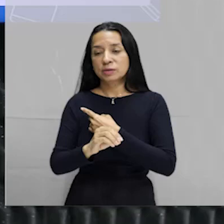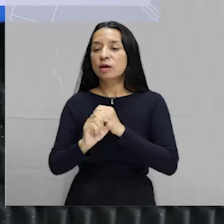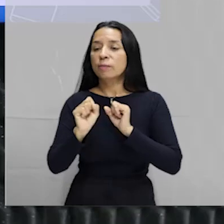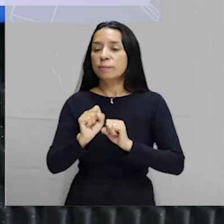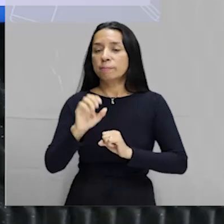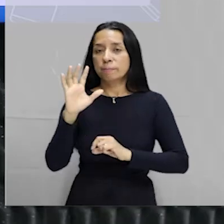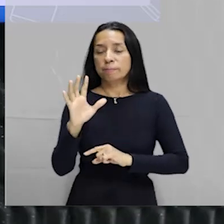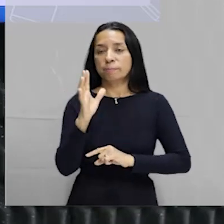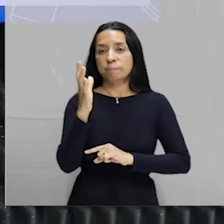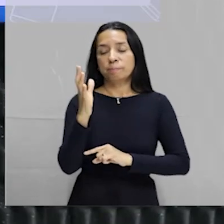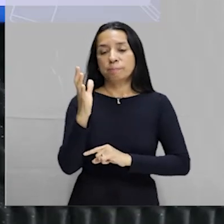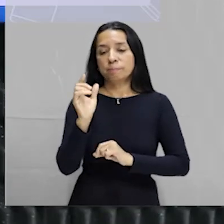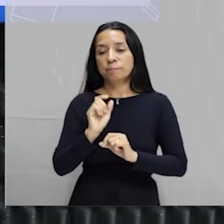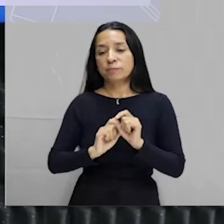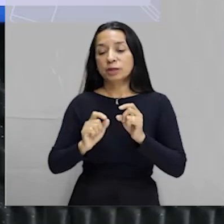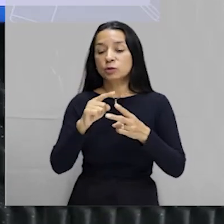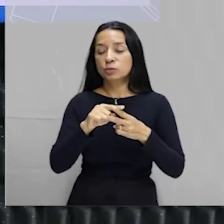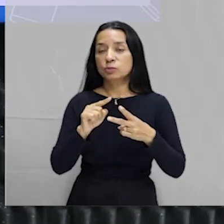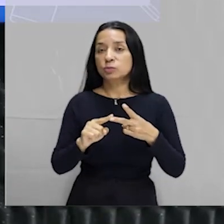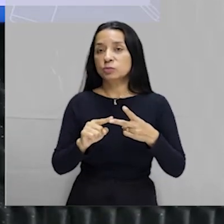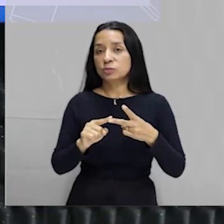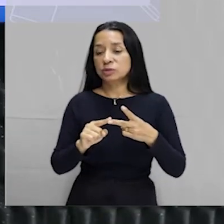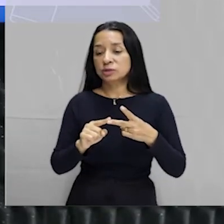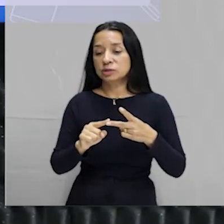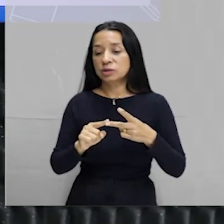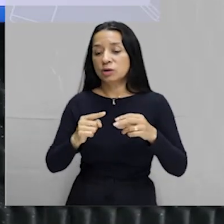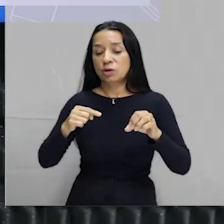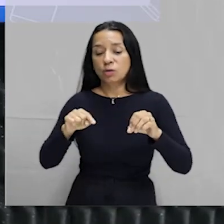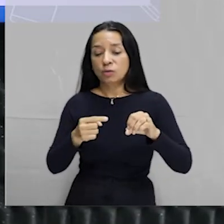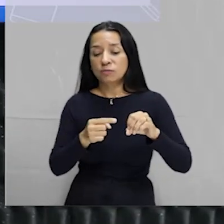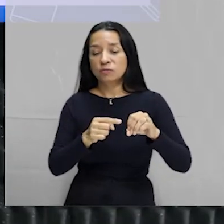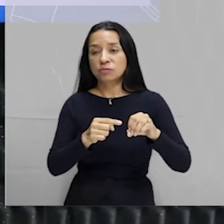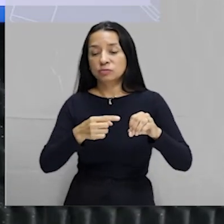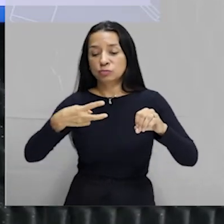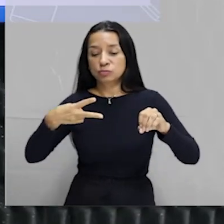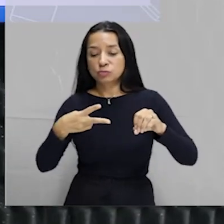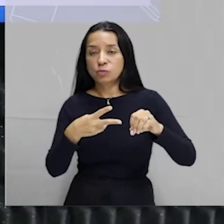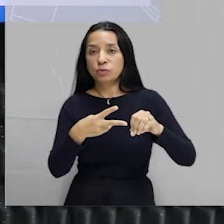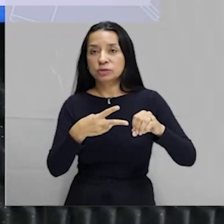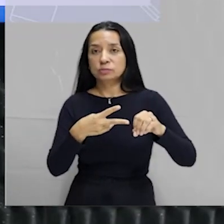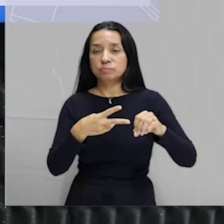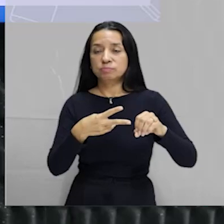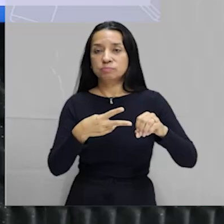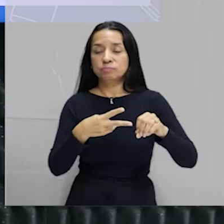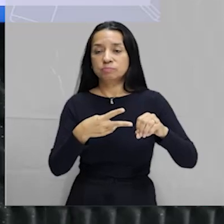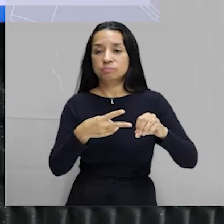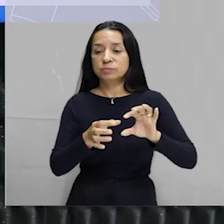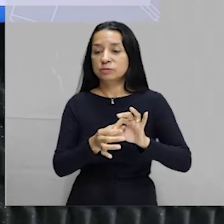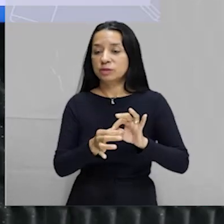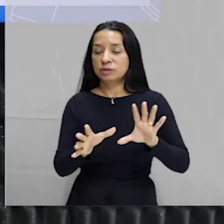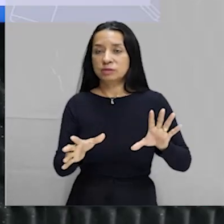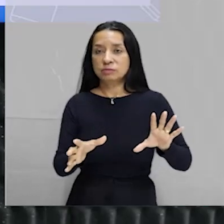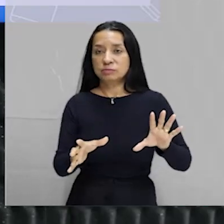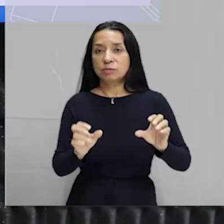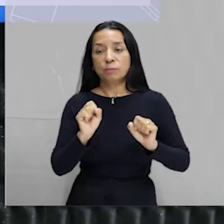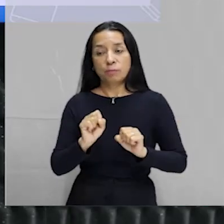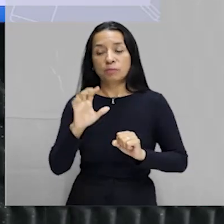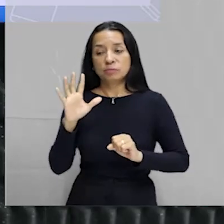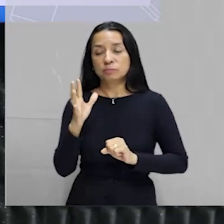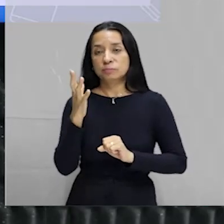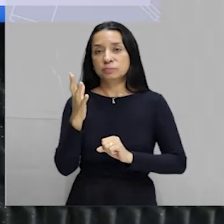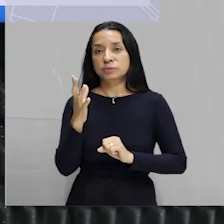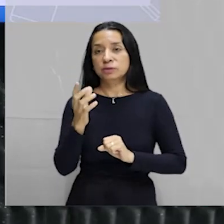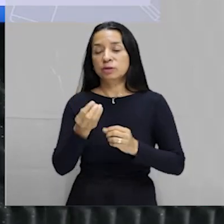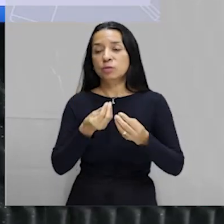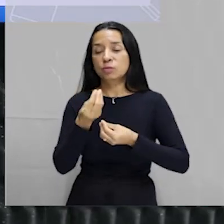pode acontecer de 2 ovócitos serem liberados, tá? Pode acontecer. Então, como o